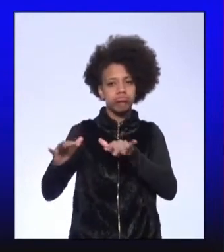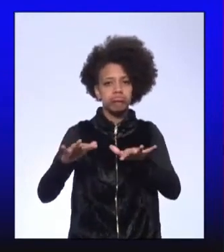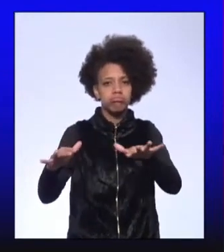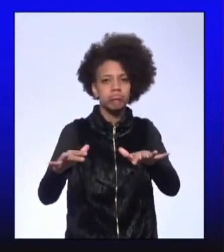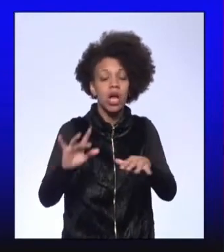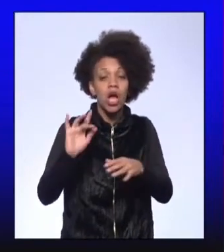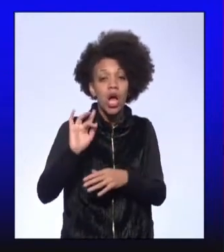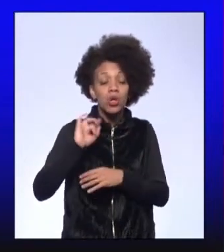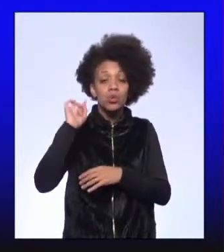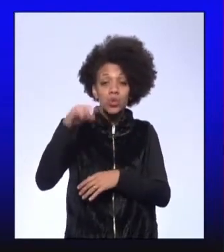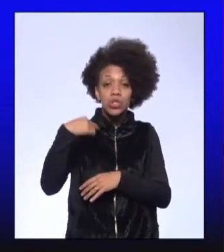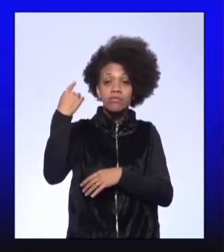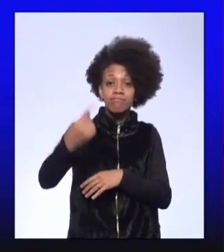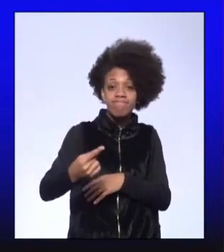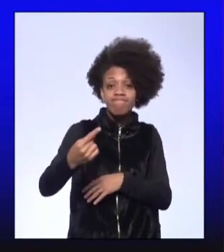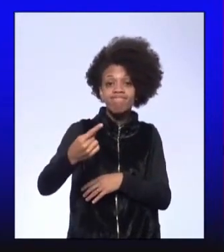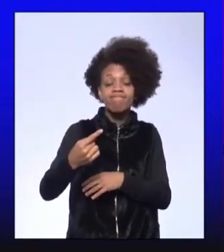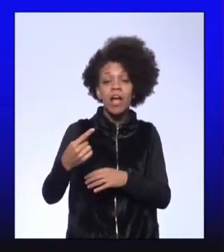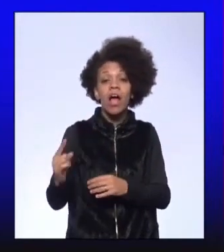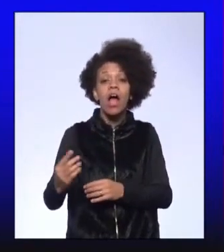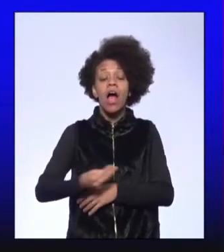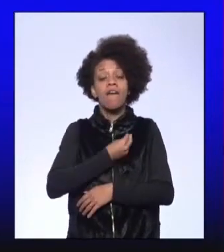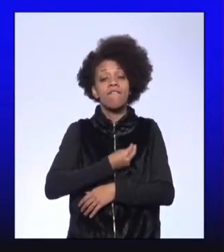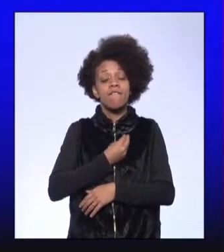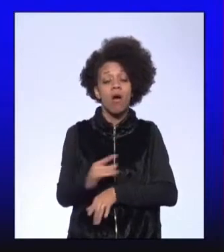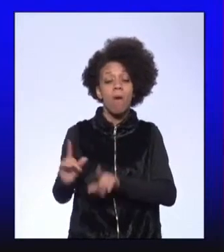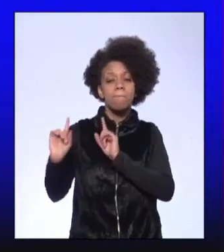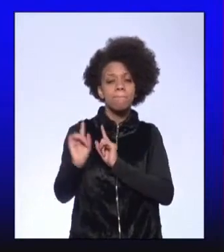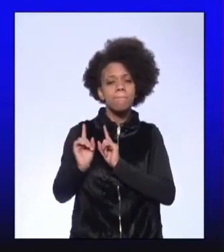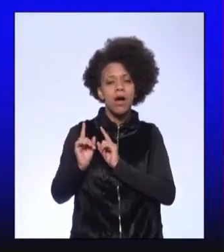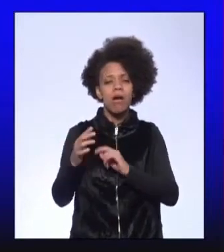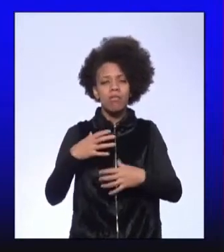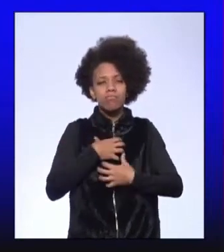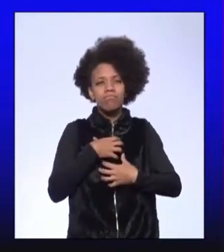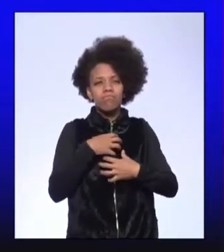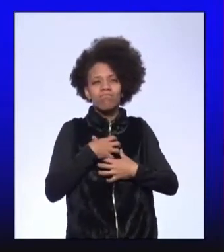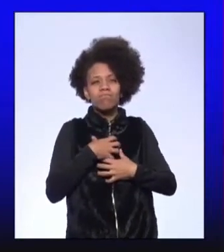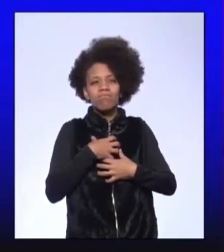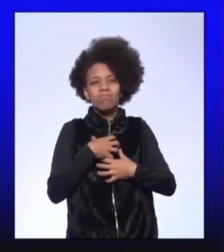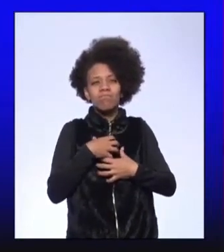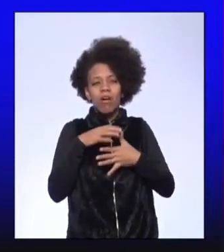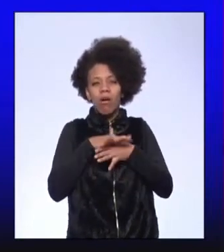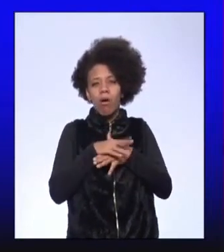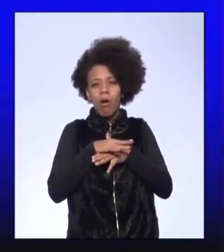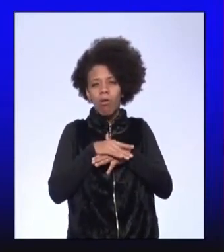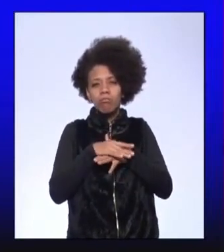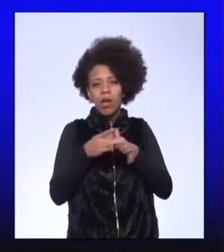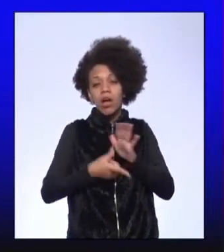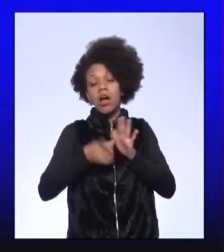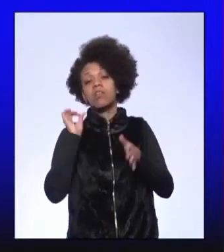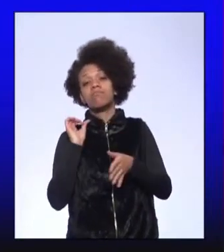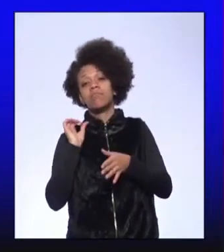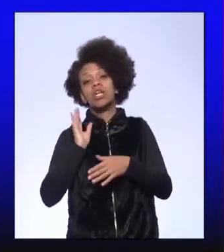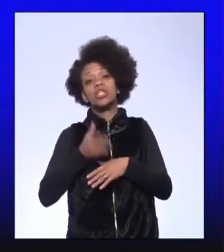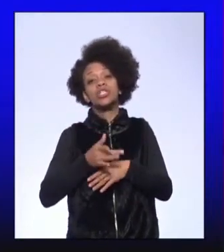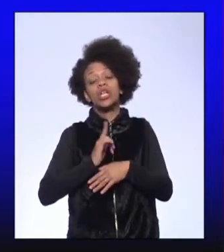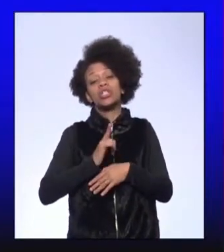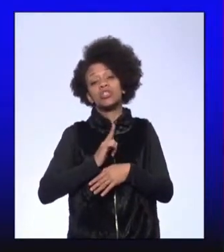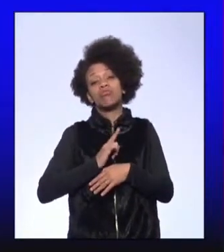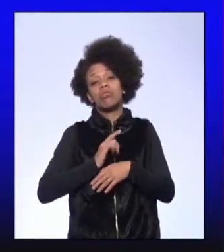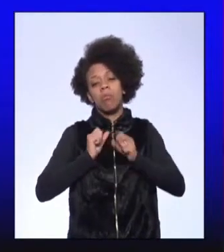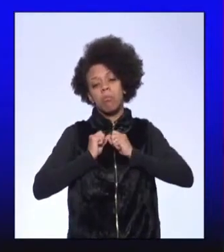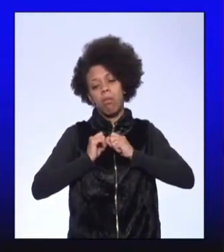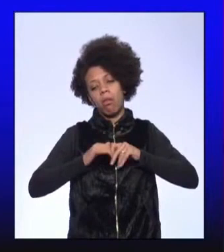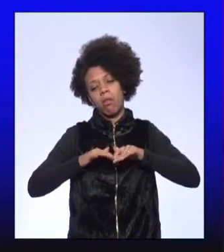No dia seguinte a conviver comigo, ele começou os seus sintomas, ou seja, no dia anterior ele já estava